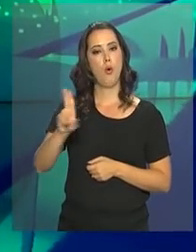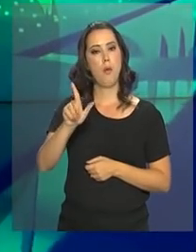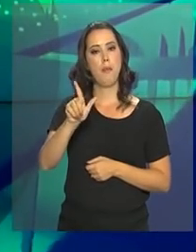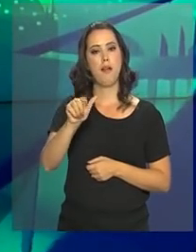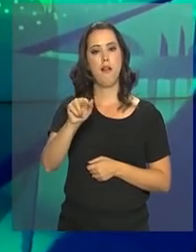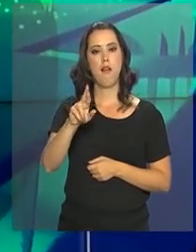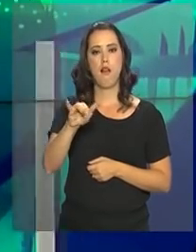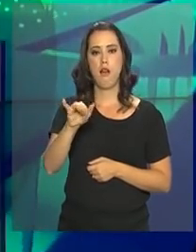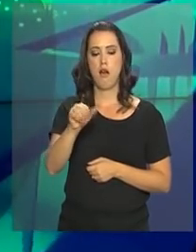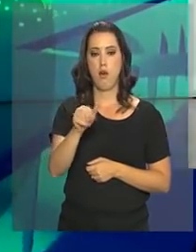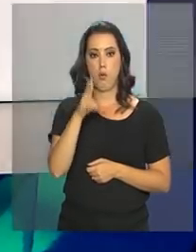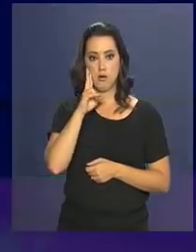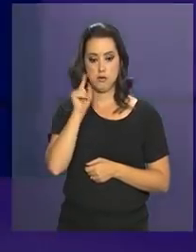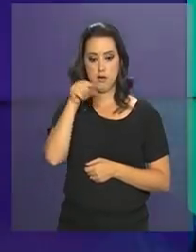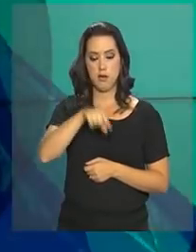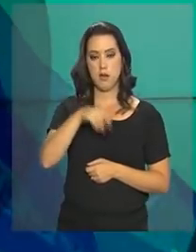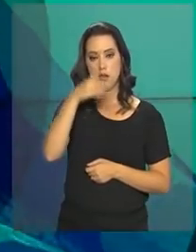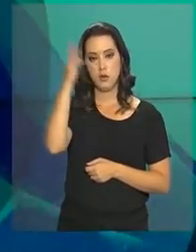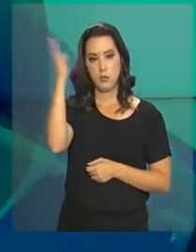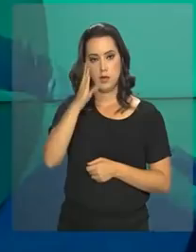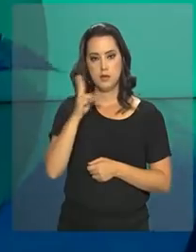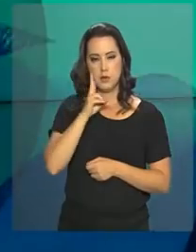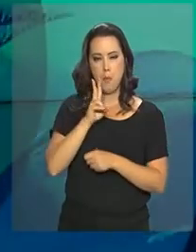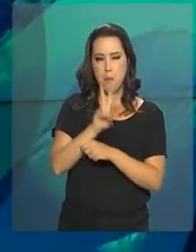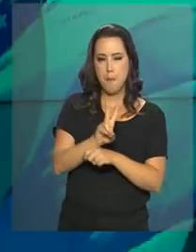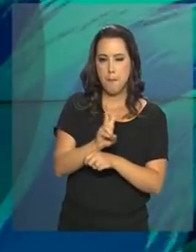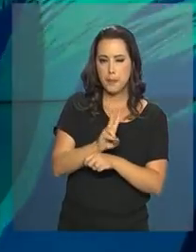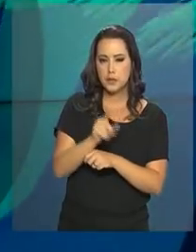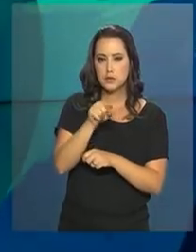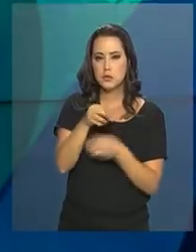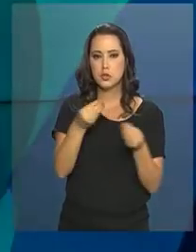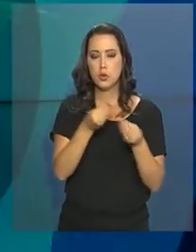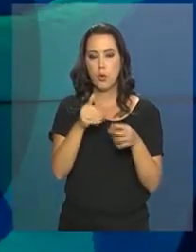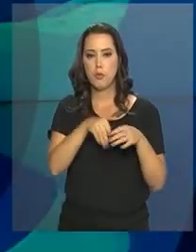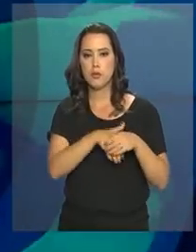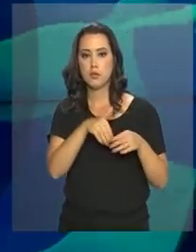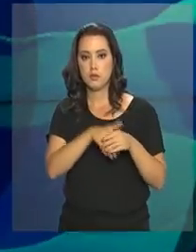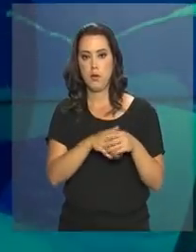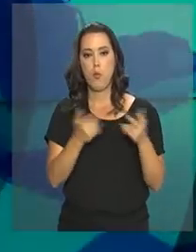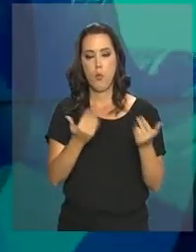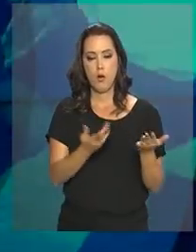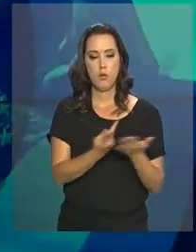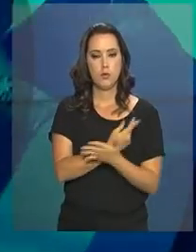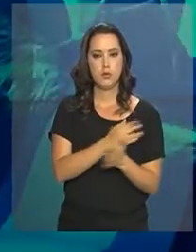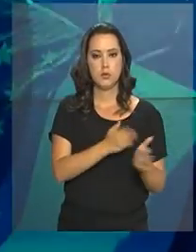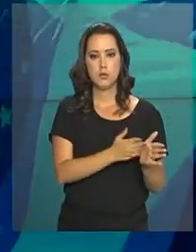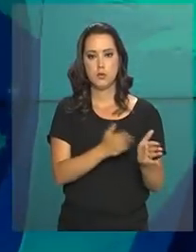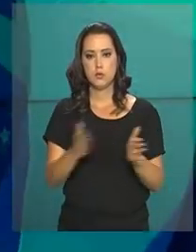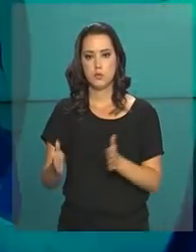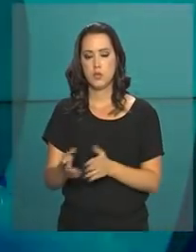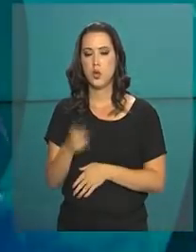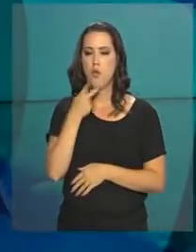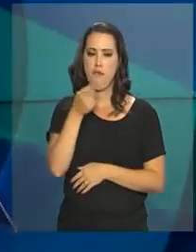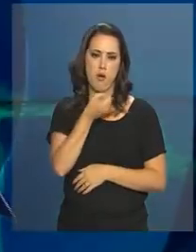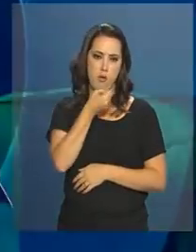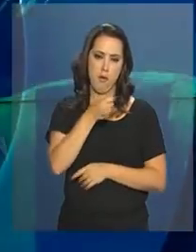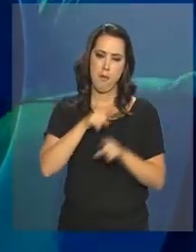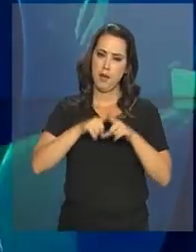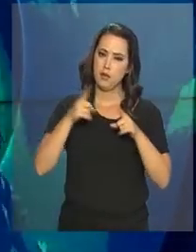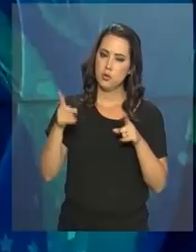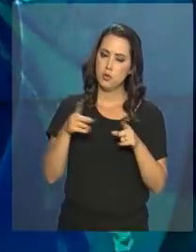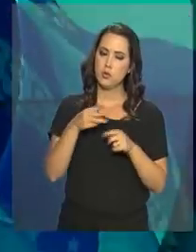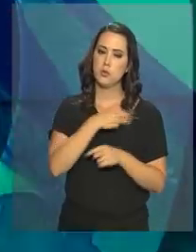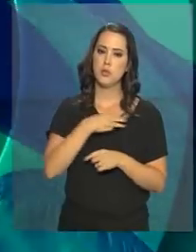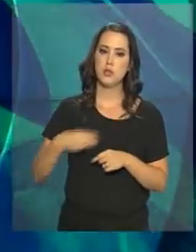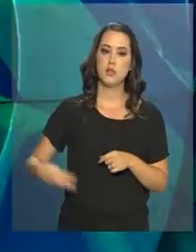no Brasil para observar as eleições, é exemplo do que fez no primeiro turno. A representante da organização não falou com a imprensa, mas o ministro disse